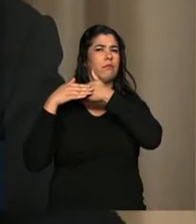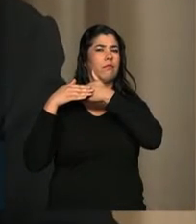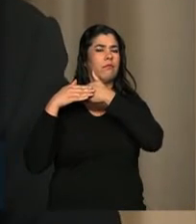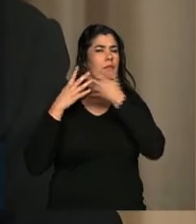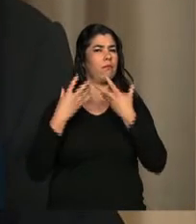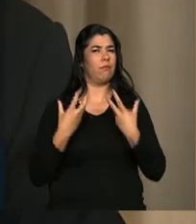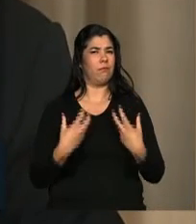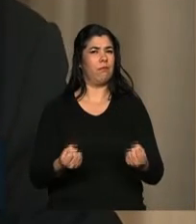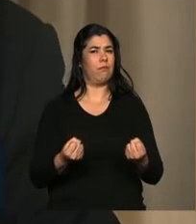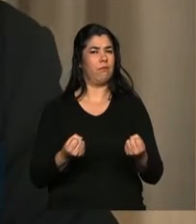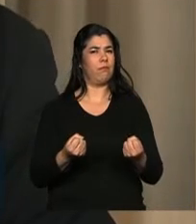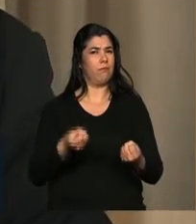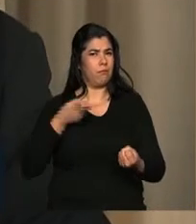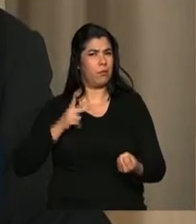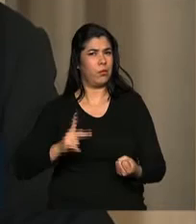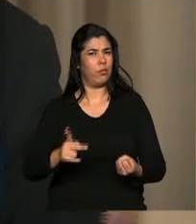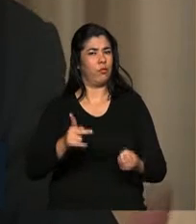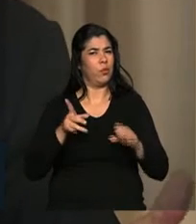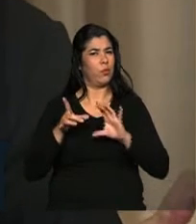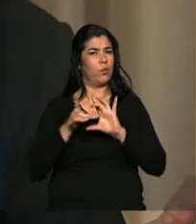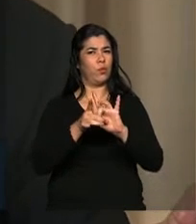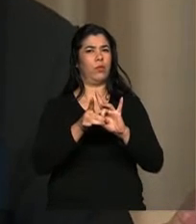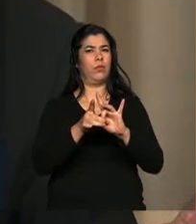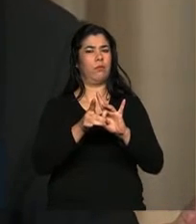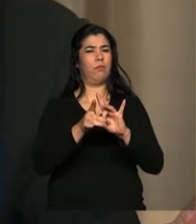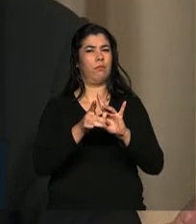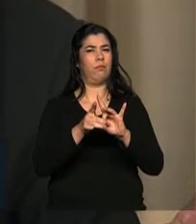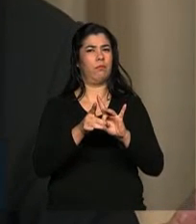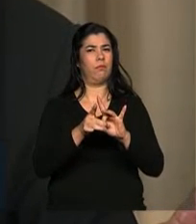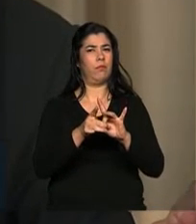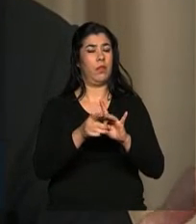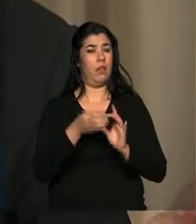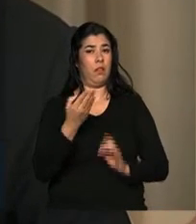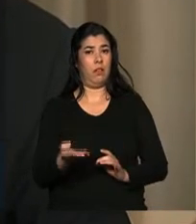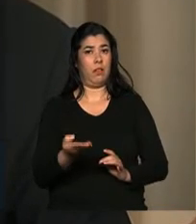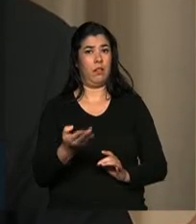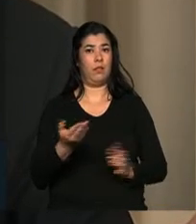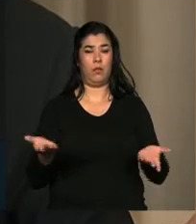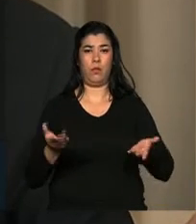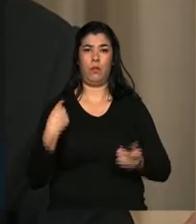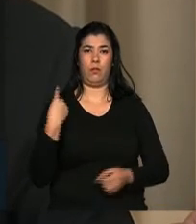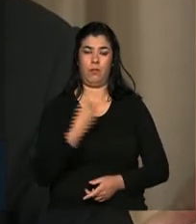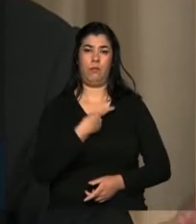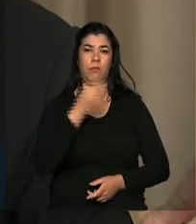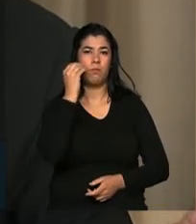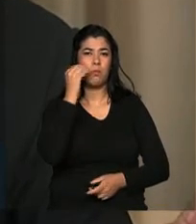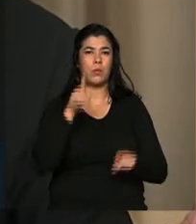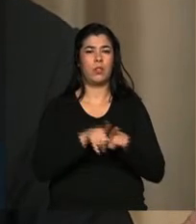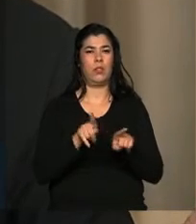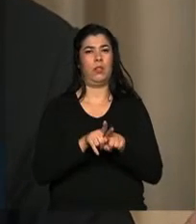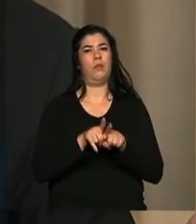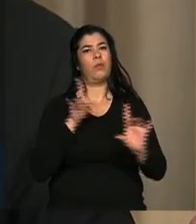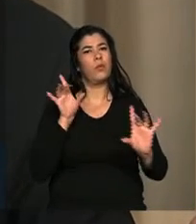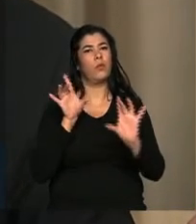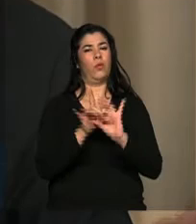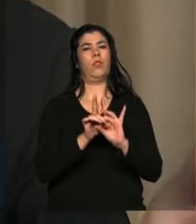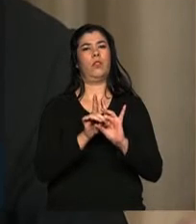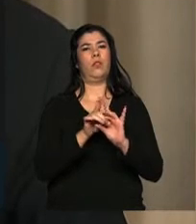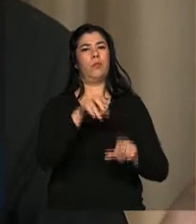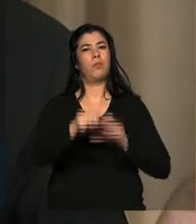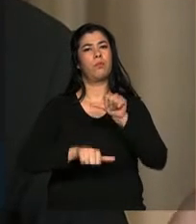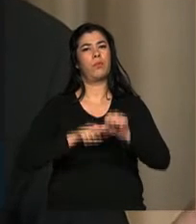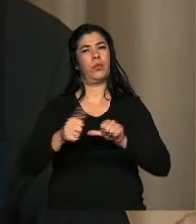vamos dar-nos as mãos. E é isso que a gente está tentando fazer agora. Estamos tentando mudar